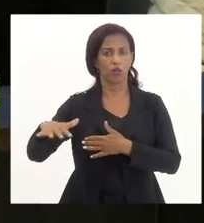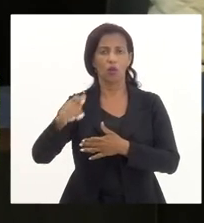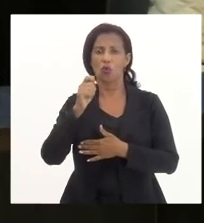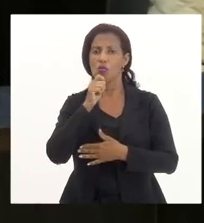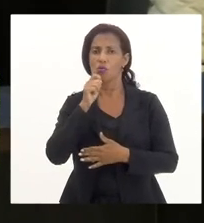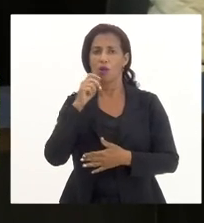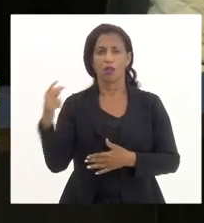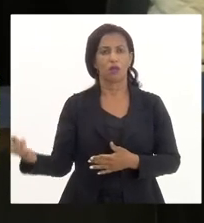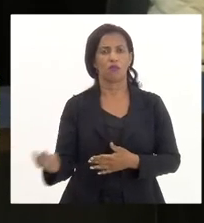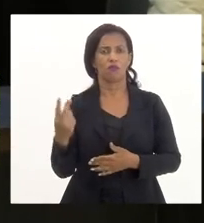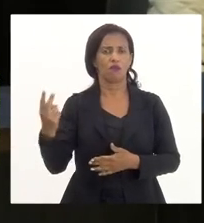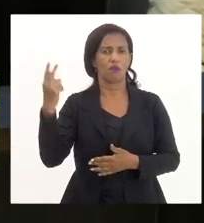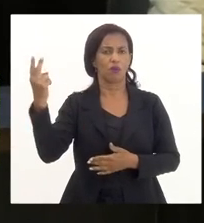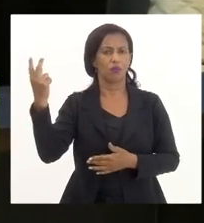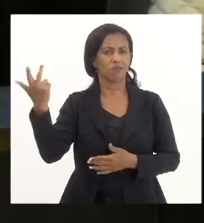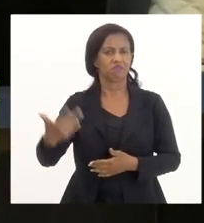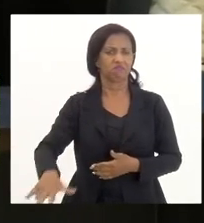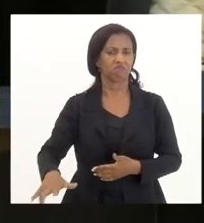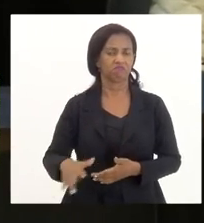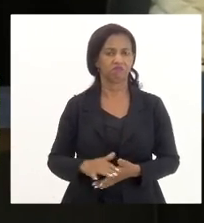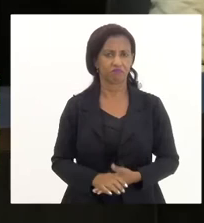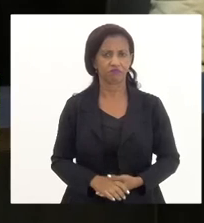desvalorização tremendo